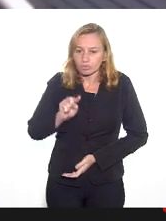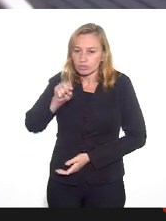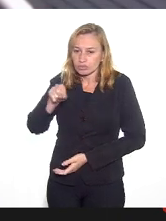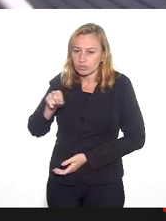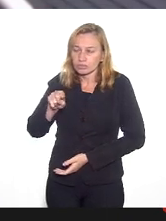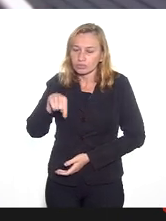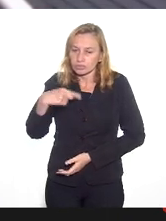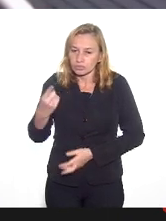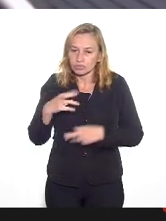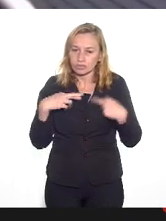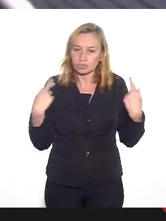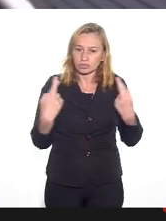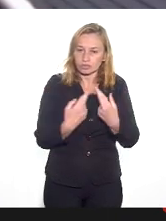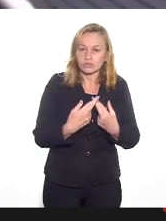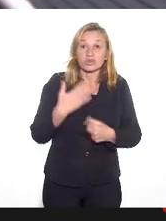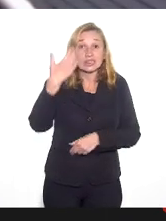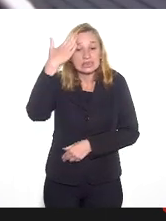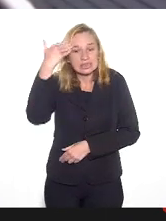gente vai saber